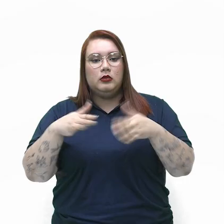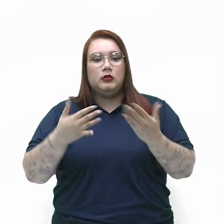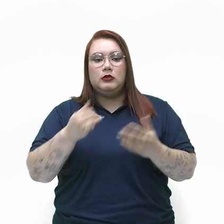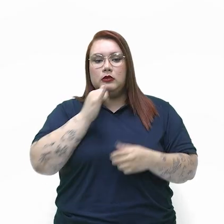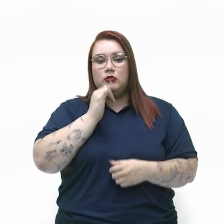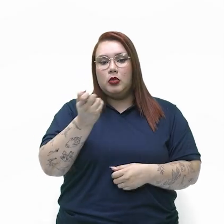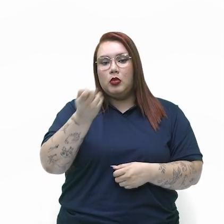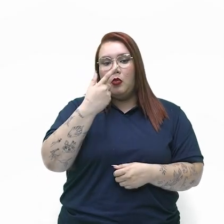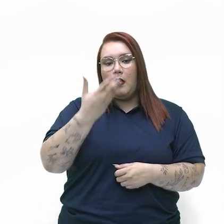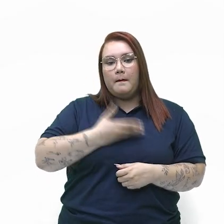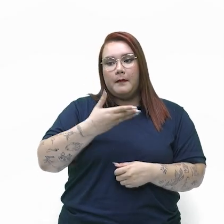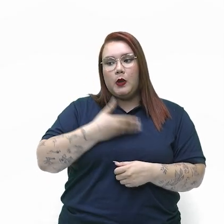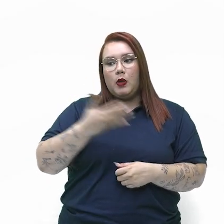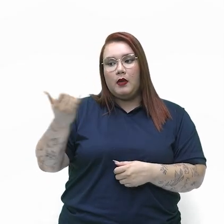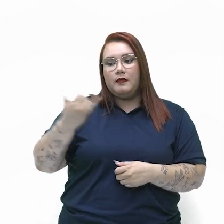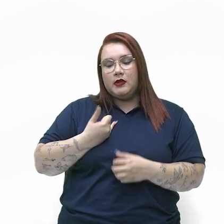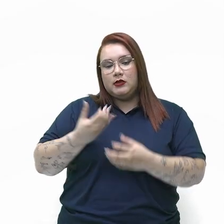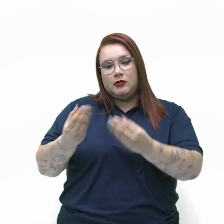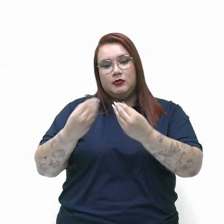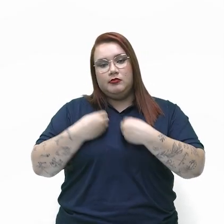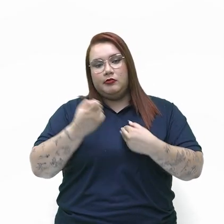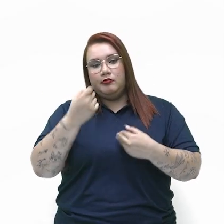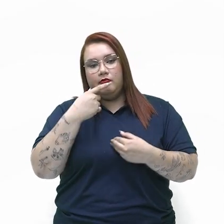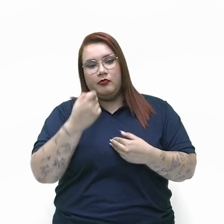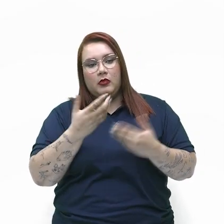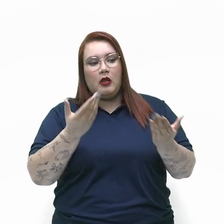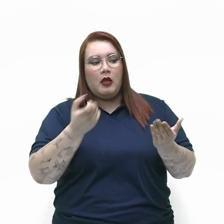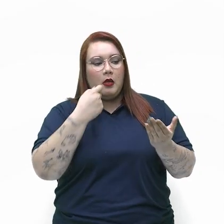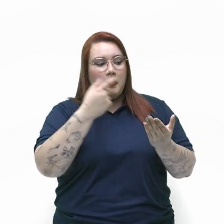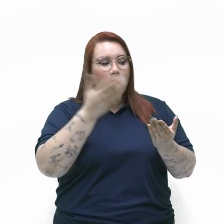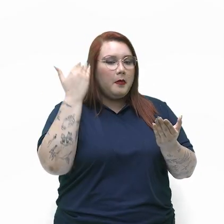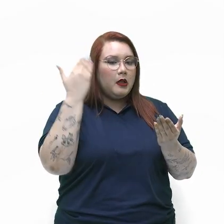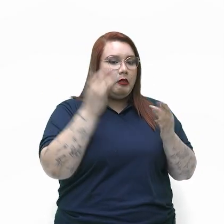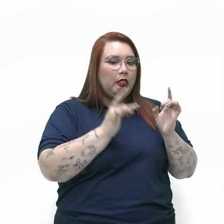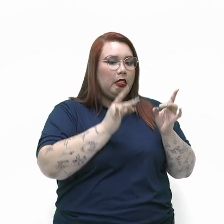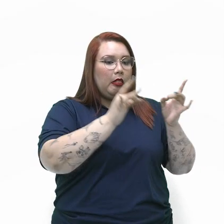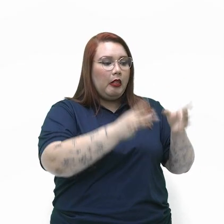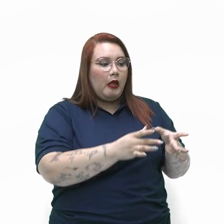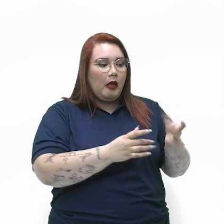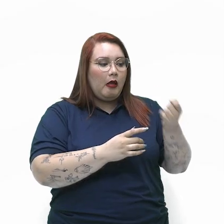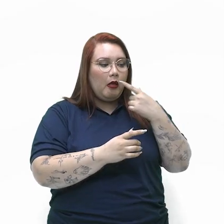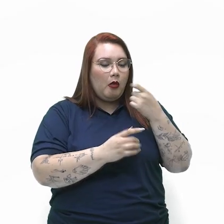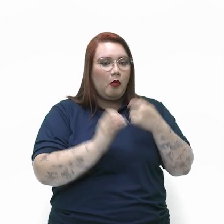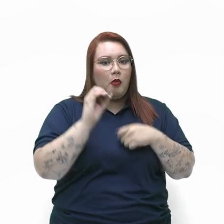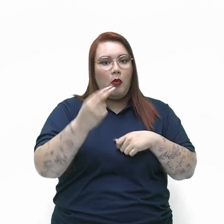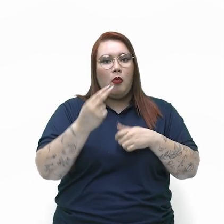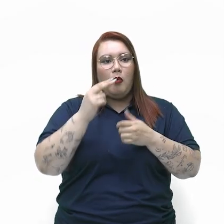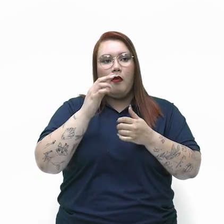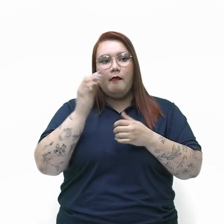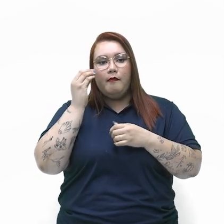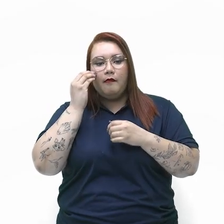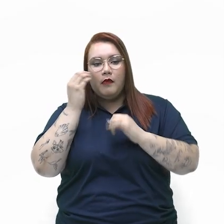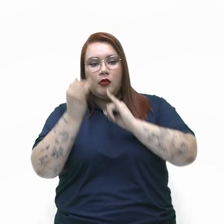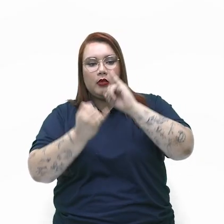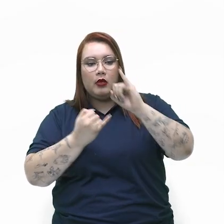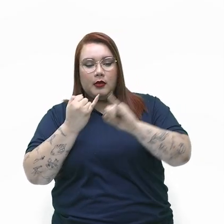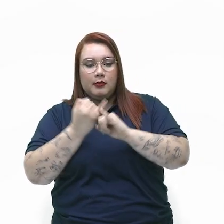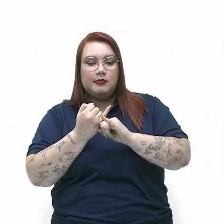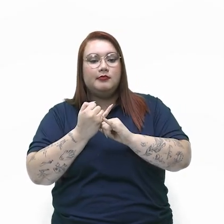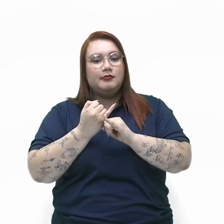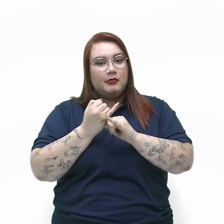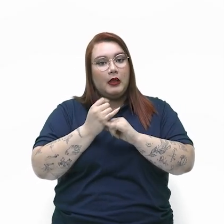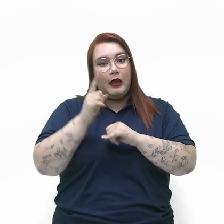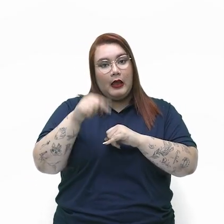remédio indicado por amigos, usar ali sobra de tratamentos antigos, se basear na internet. É